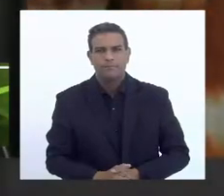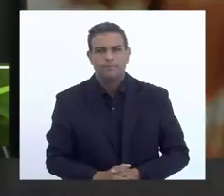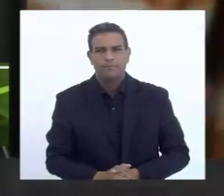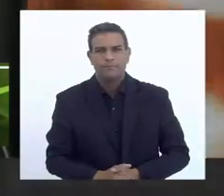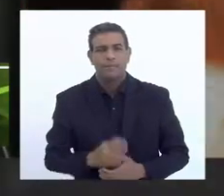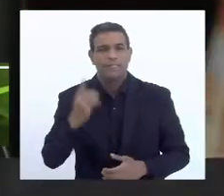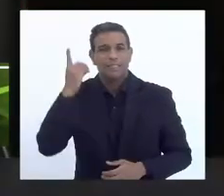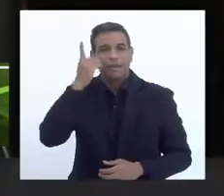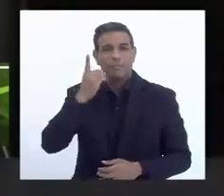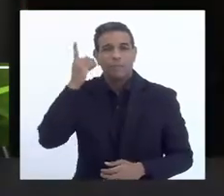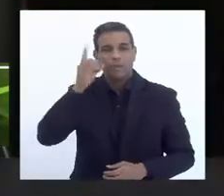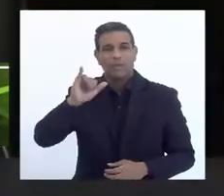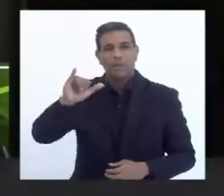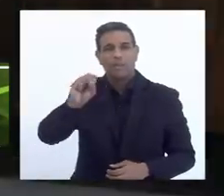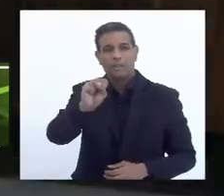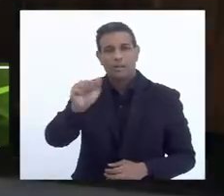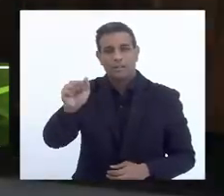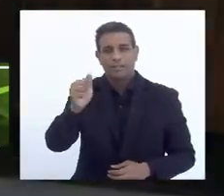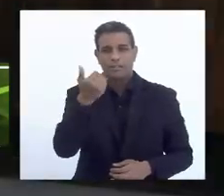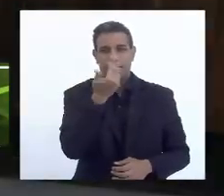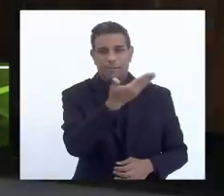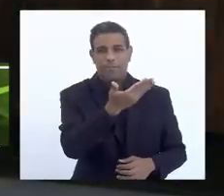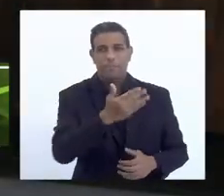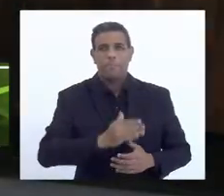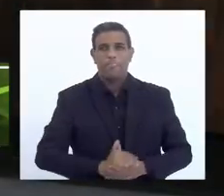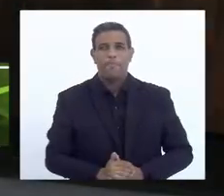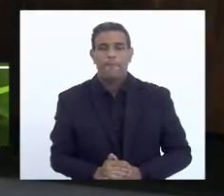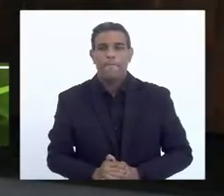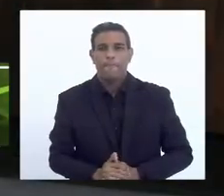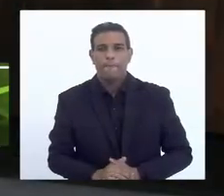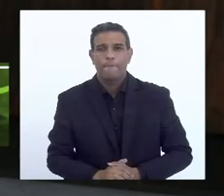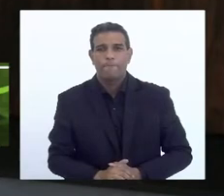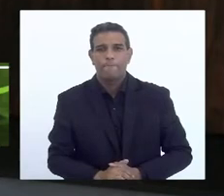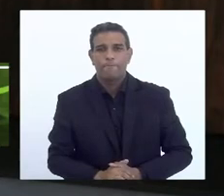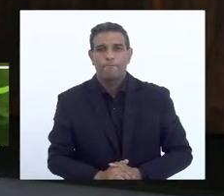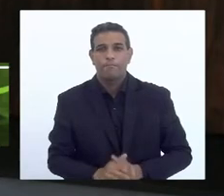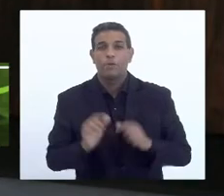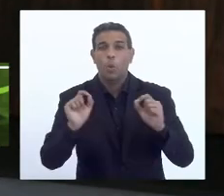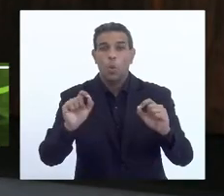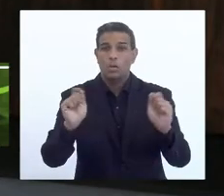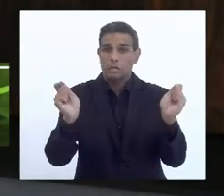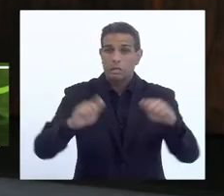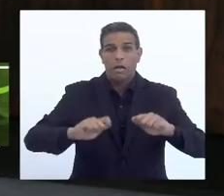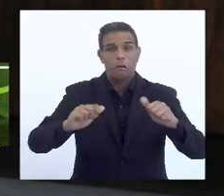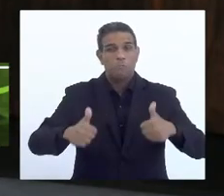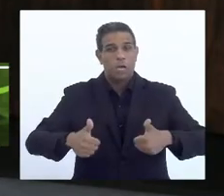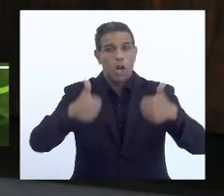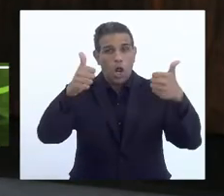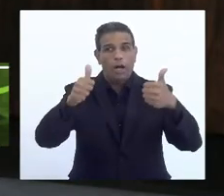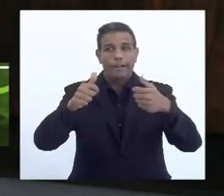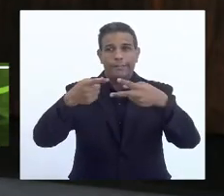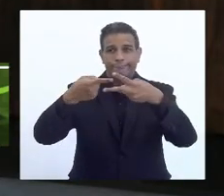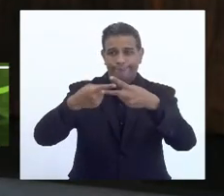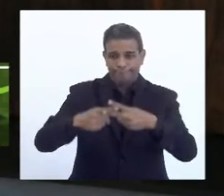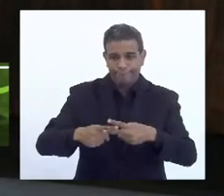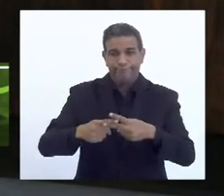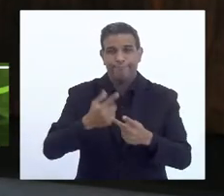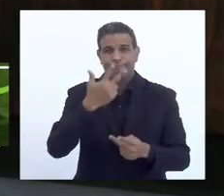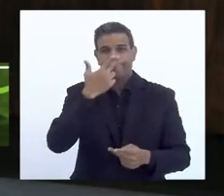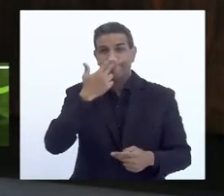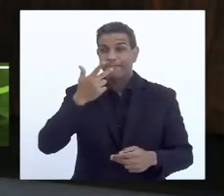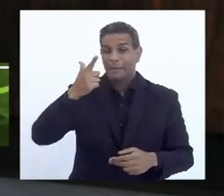Deputada Isa, por favor. Eu acho que é evidente que isso tem que ser melhor elaborado, mas a